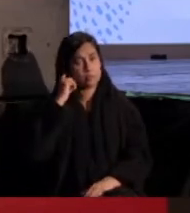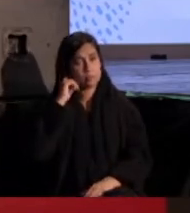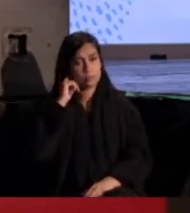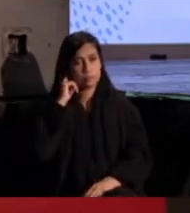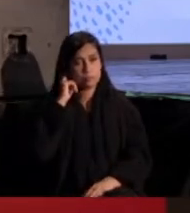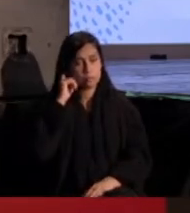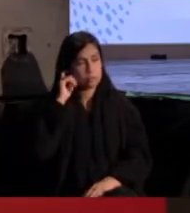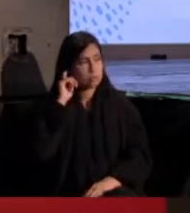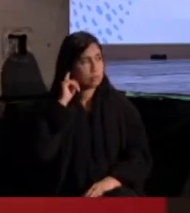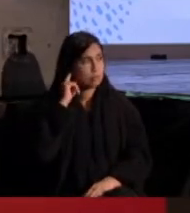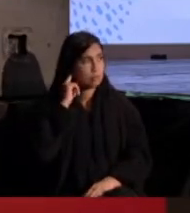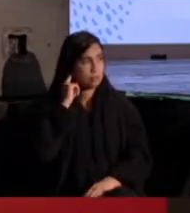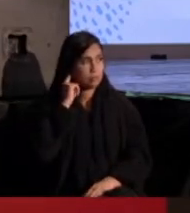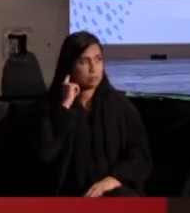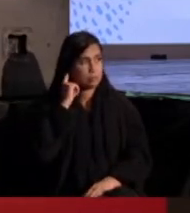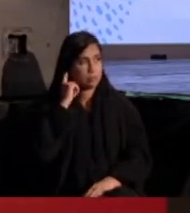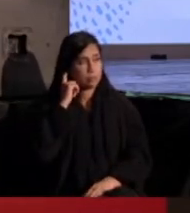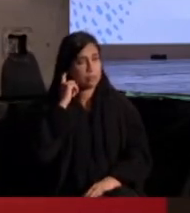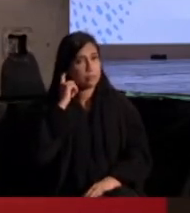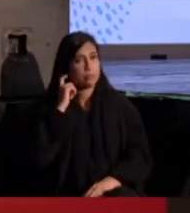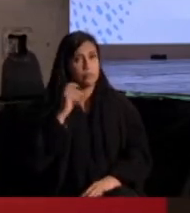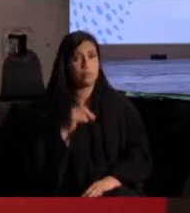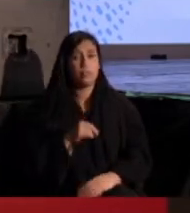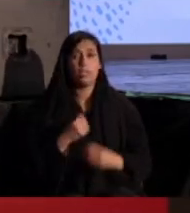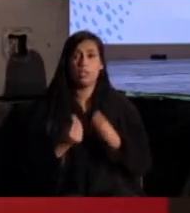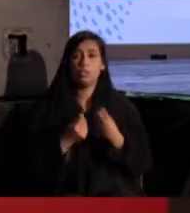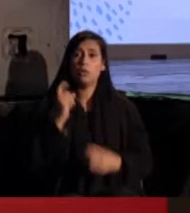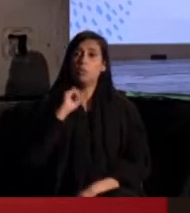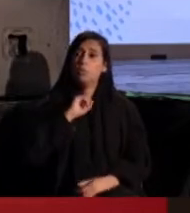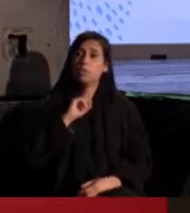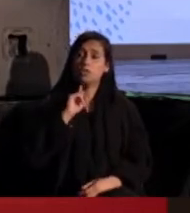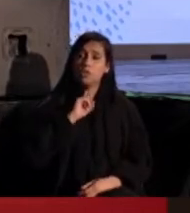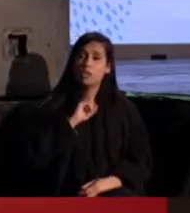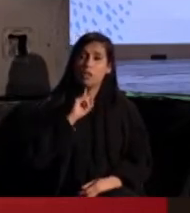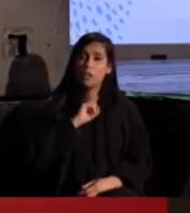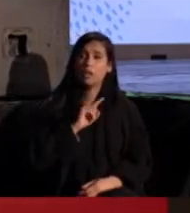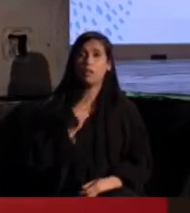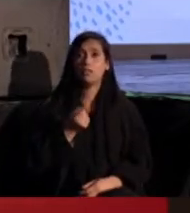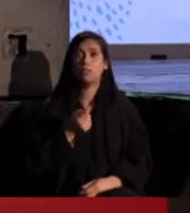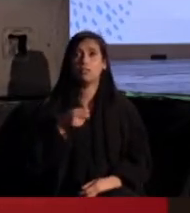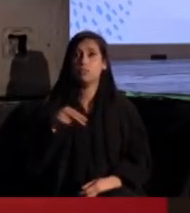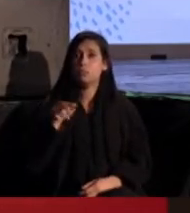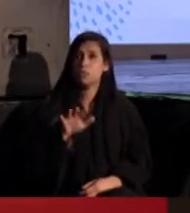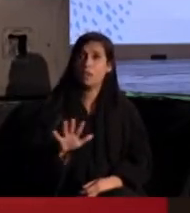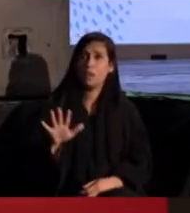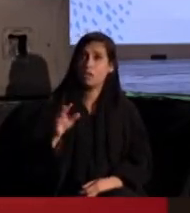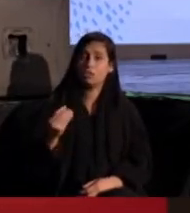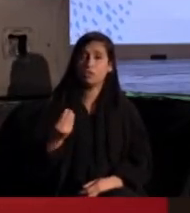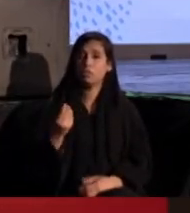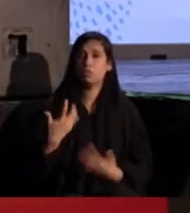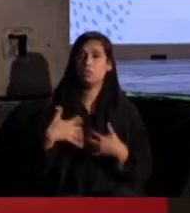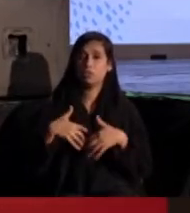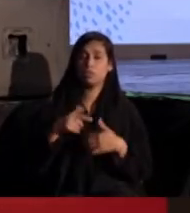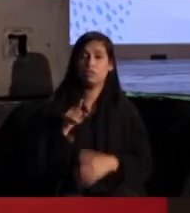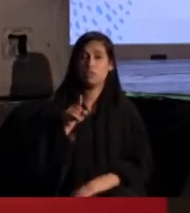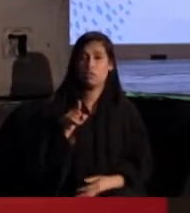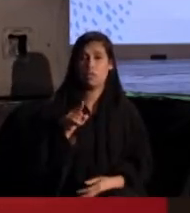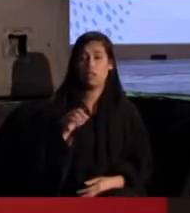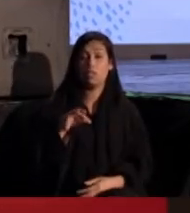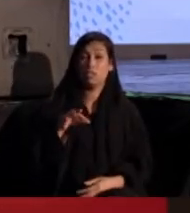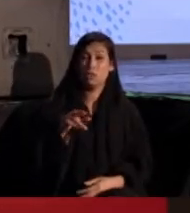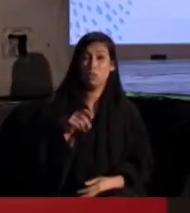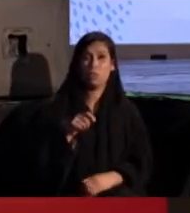das minas em Minas Gerais, do plantio de cana no Nordeste. Não é isso. Então, quando se fala nessas questões todas